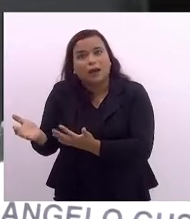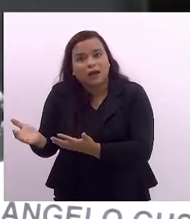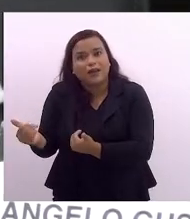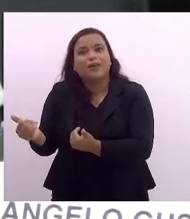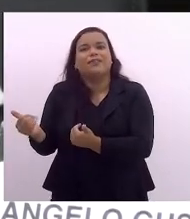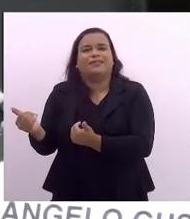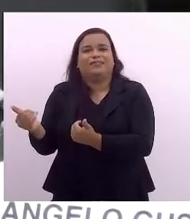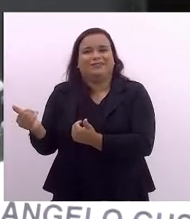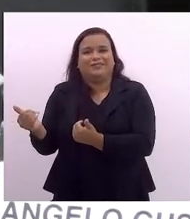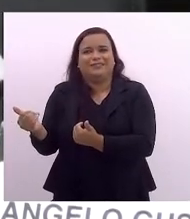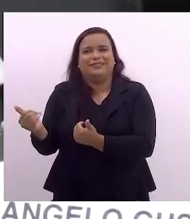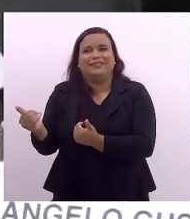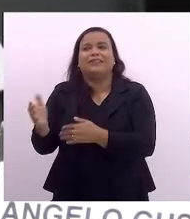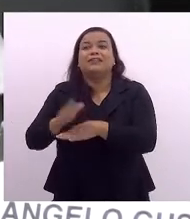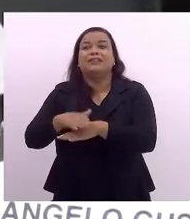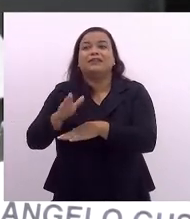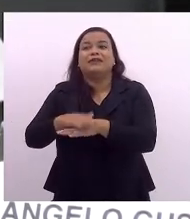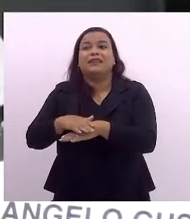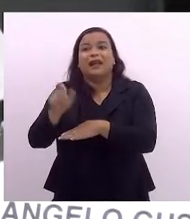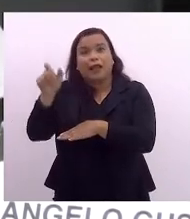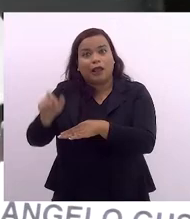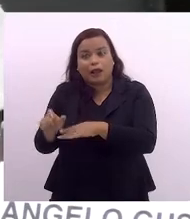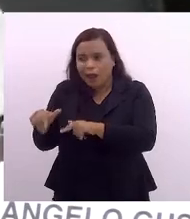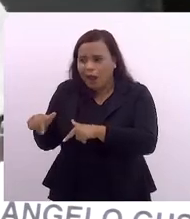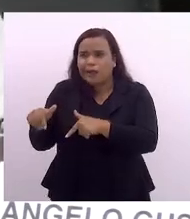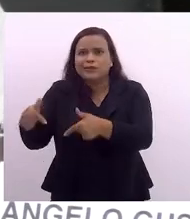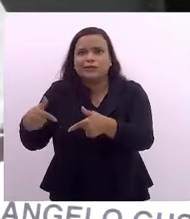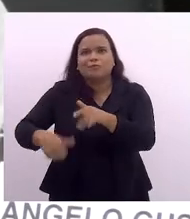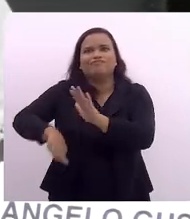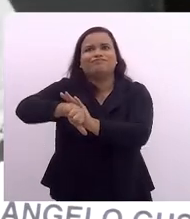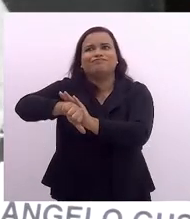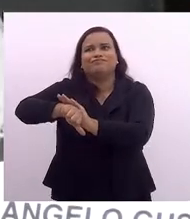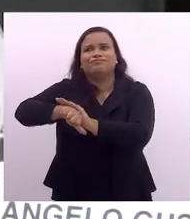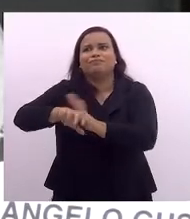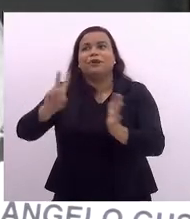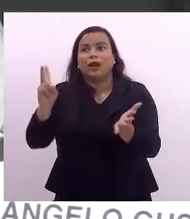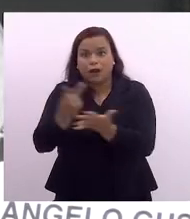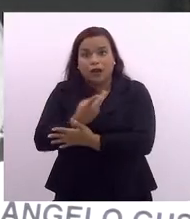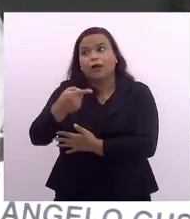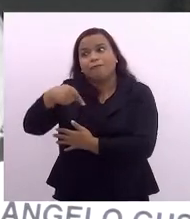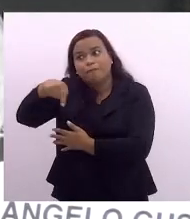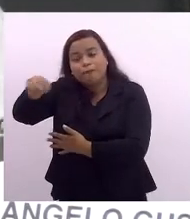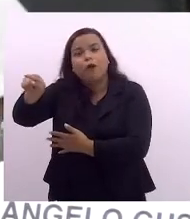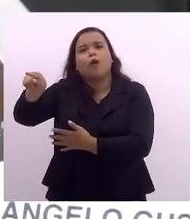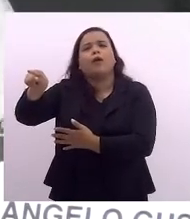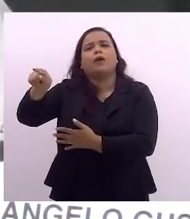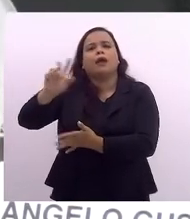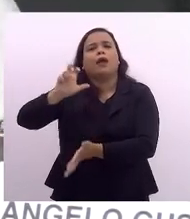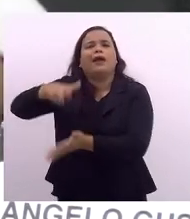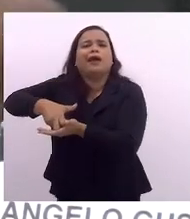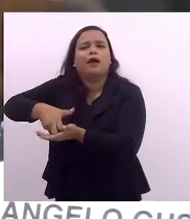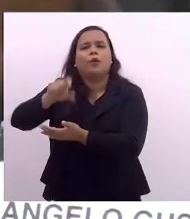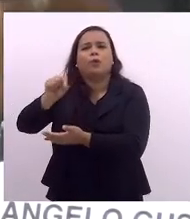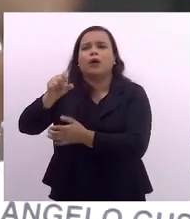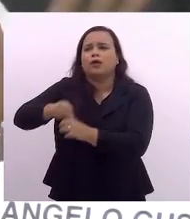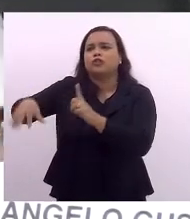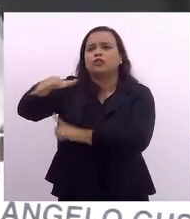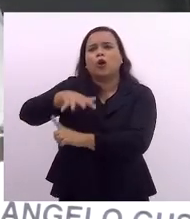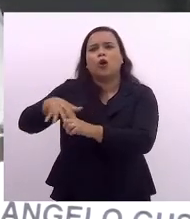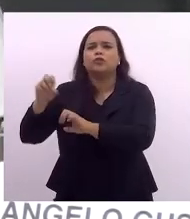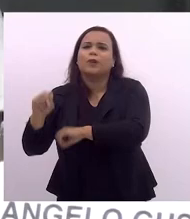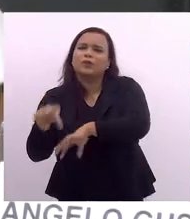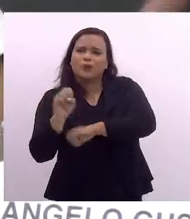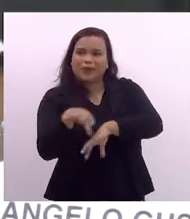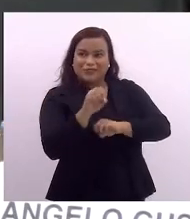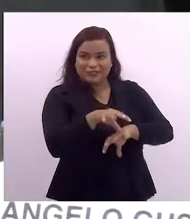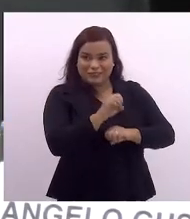infracional. Então, um dia, foi cumprir medidas socioeducativas, que não é tão